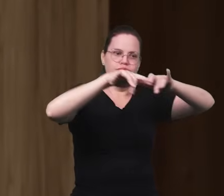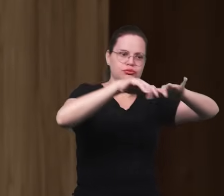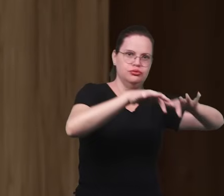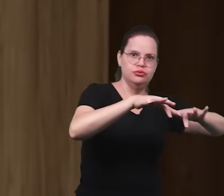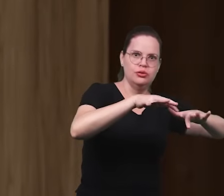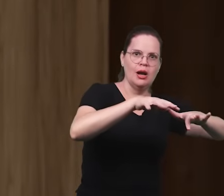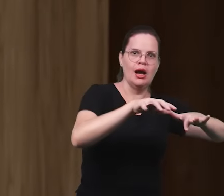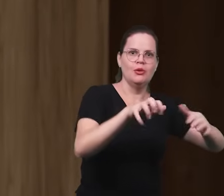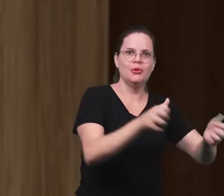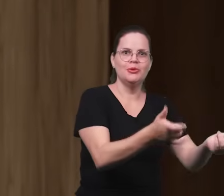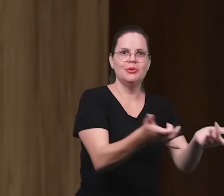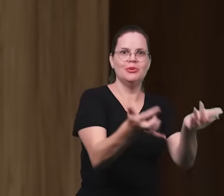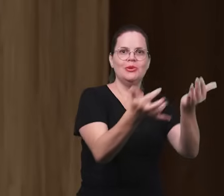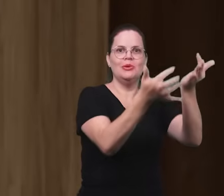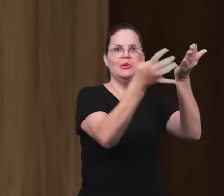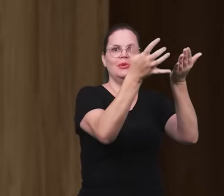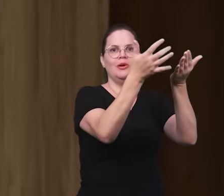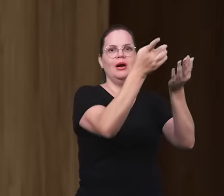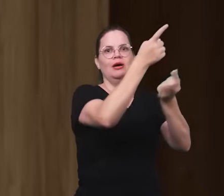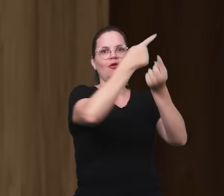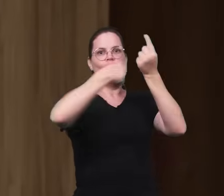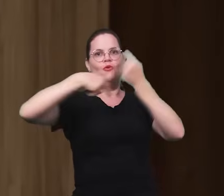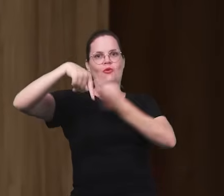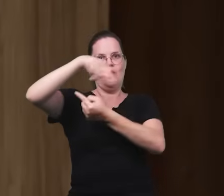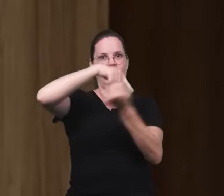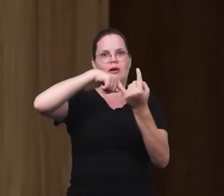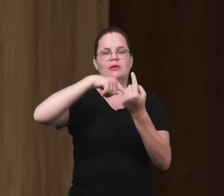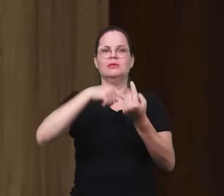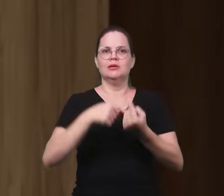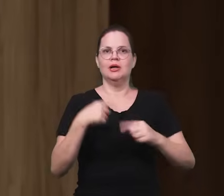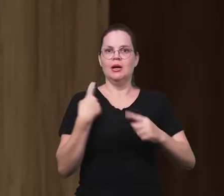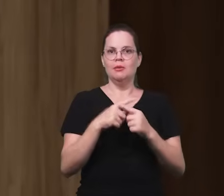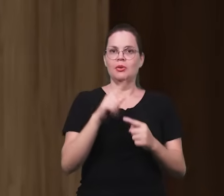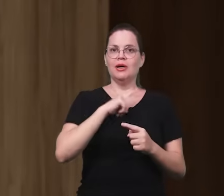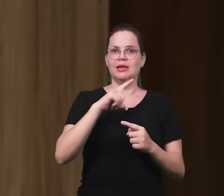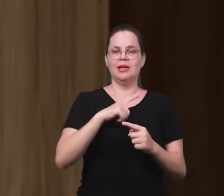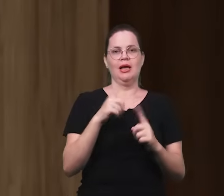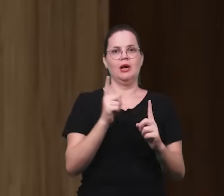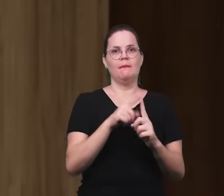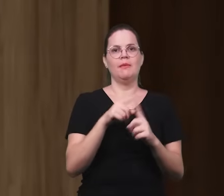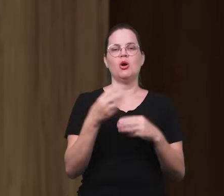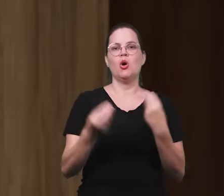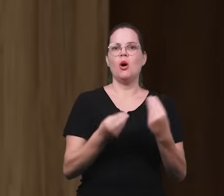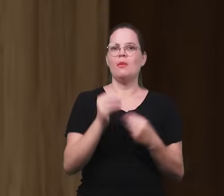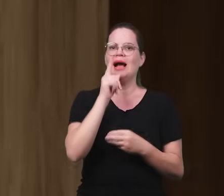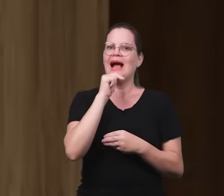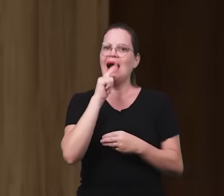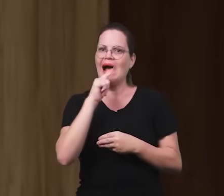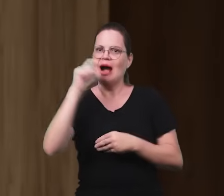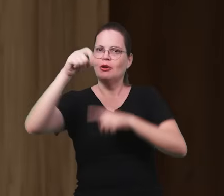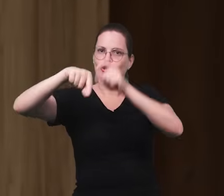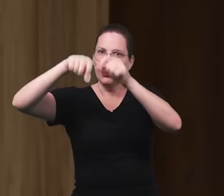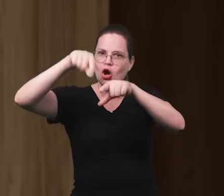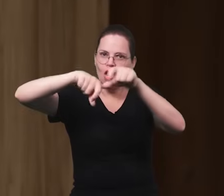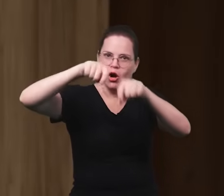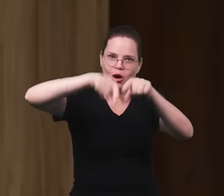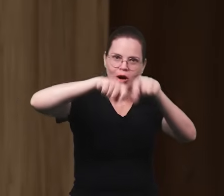desse princípio de como tem os vários momentos da transformação de sólido, líquido,